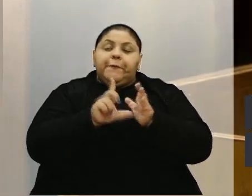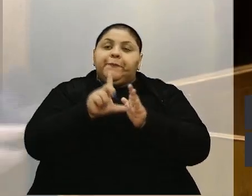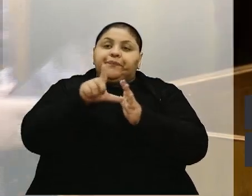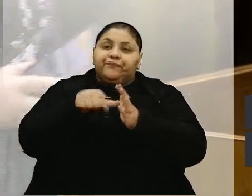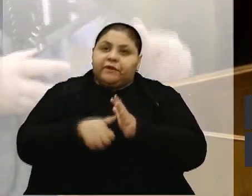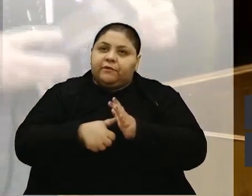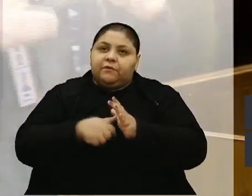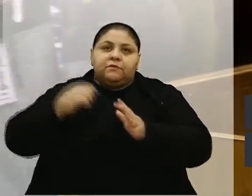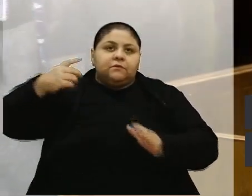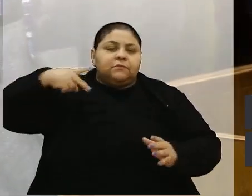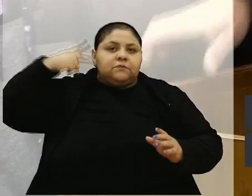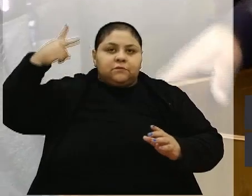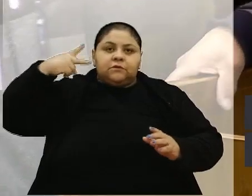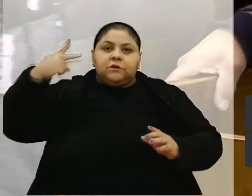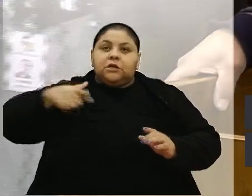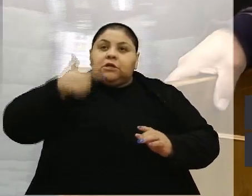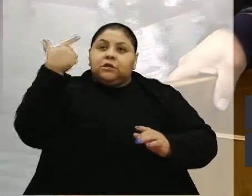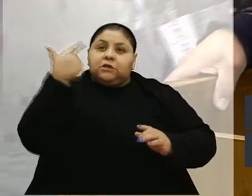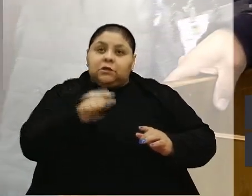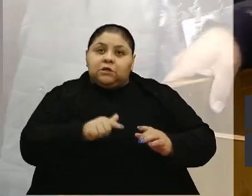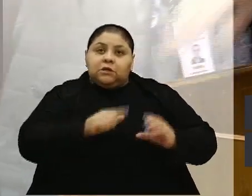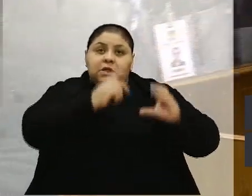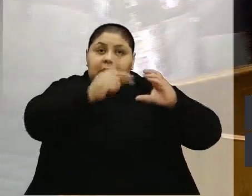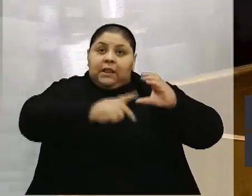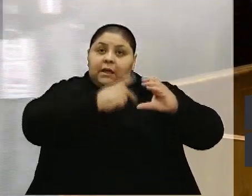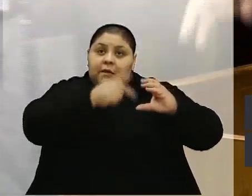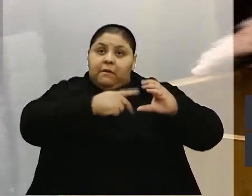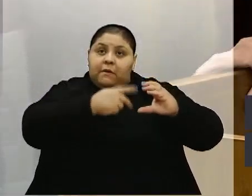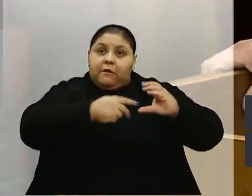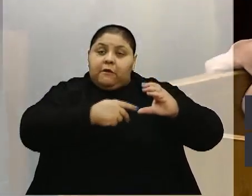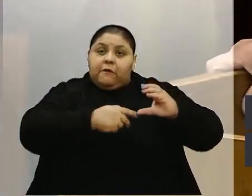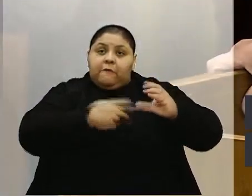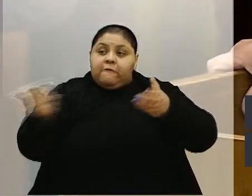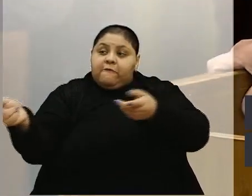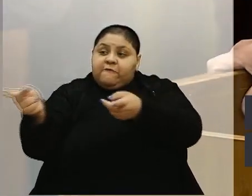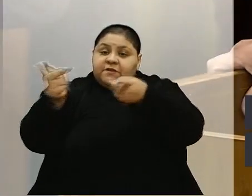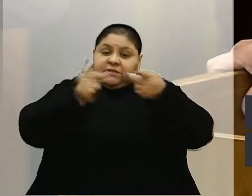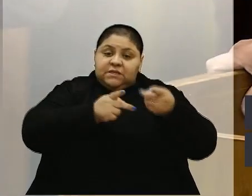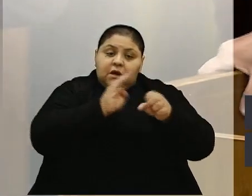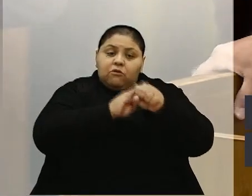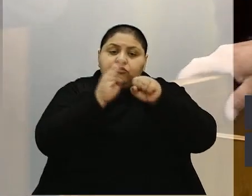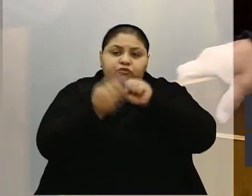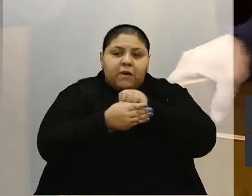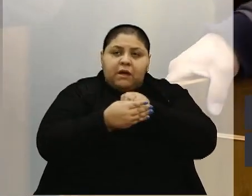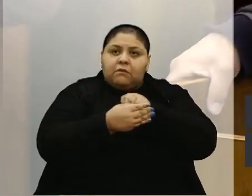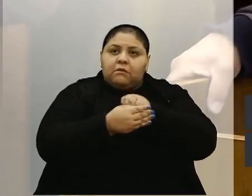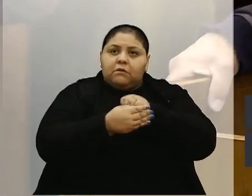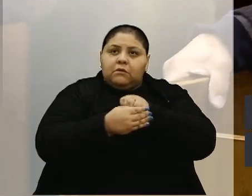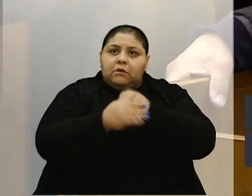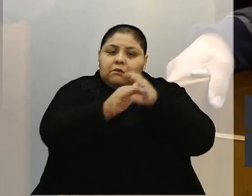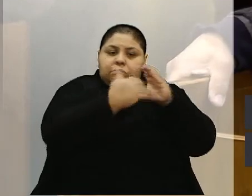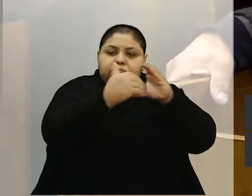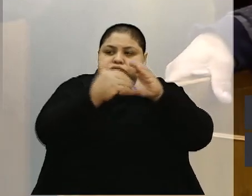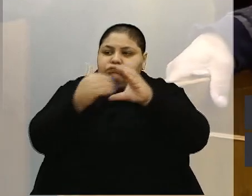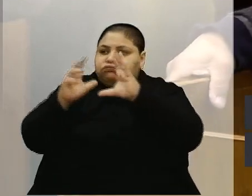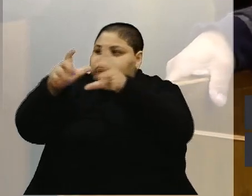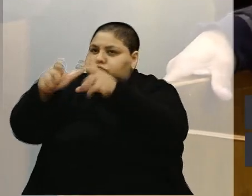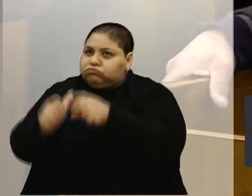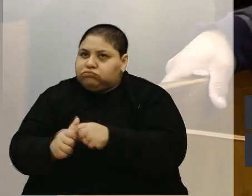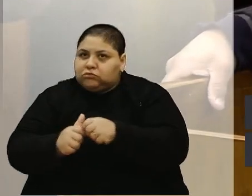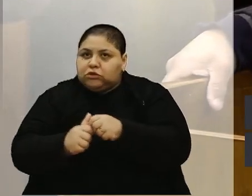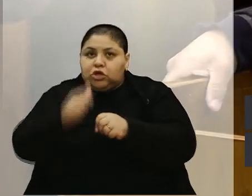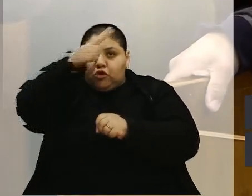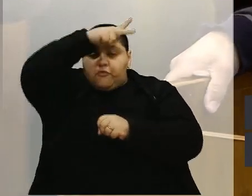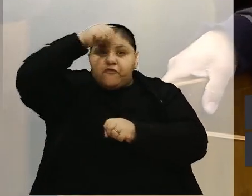Depois, os vereadores foram de novo, Câmara Vai aos Bairros, receberam tudo de novo. E o prefeito Adiló criou o Fala